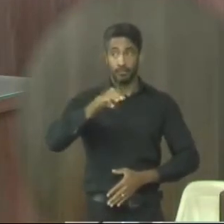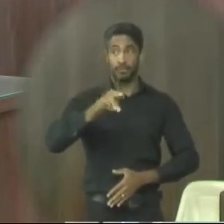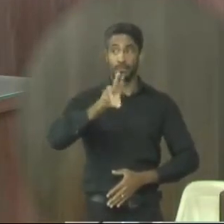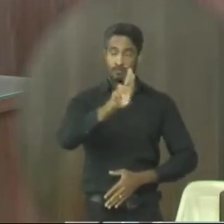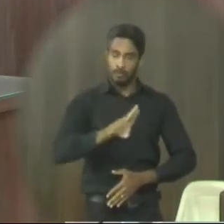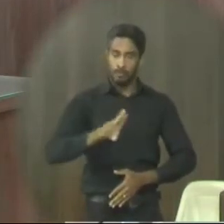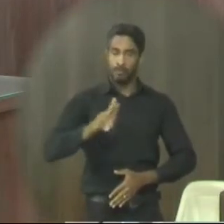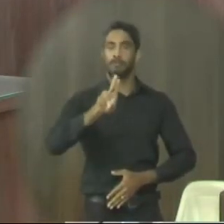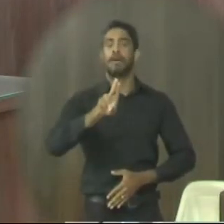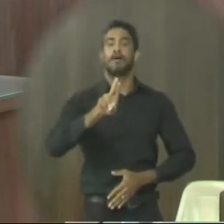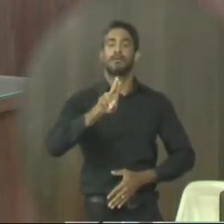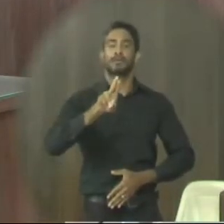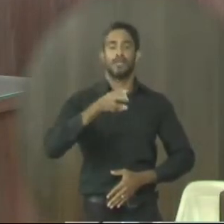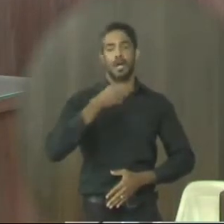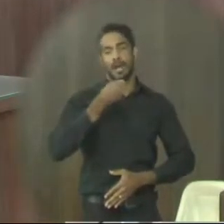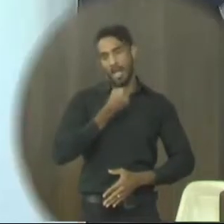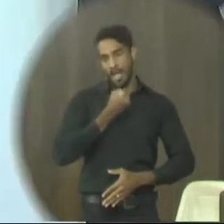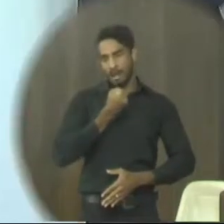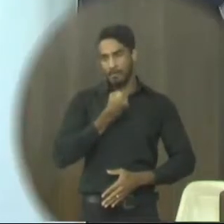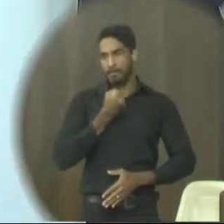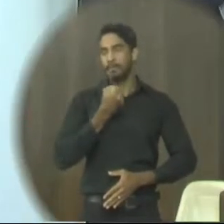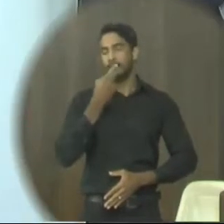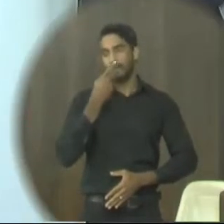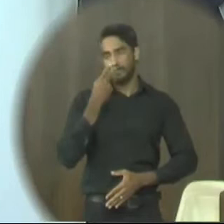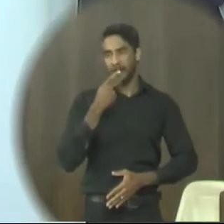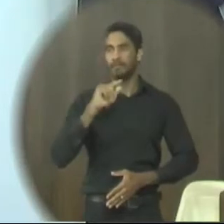da palavra, depois eu vou descer a palavra